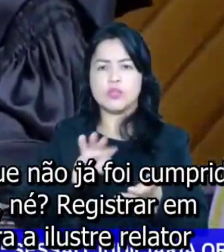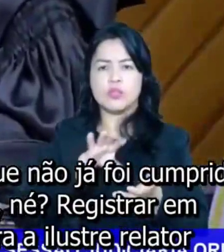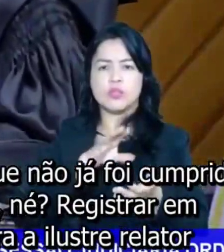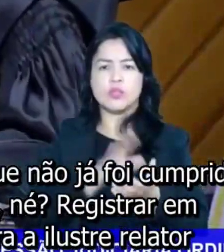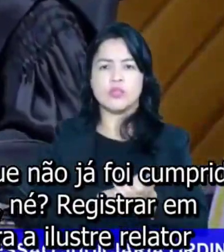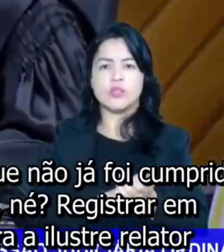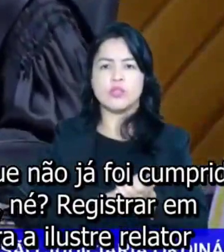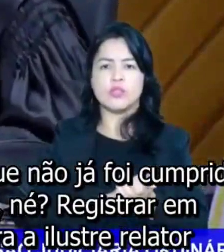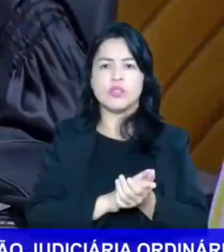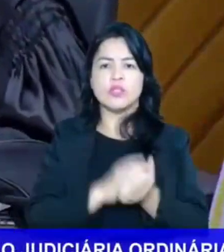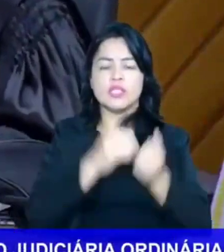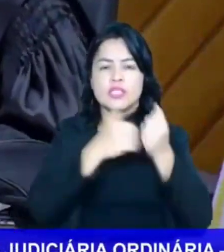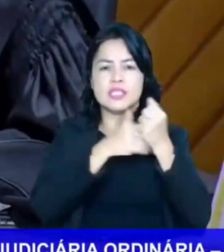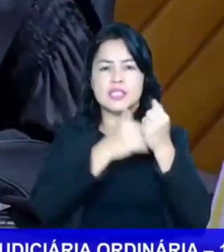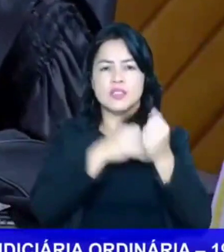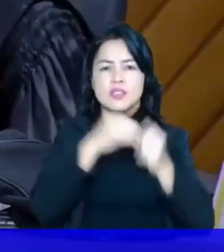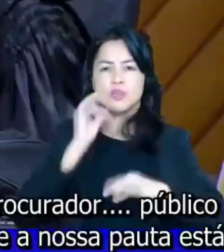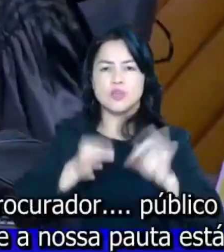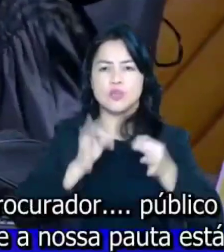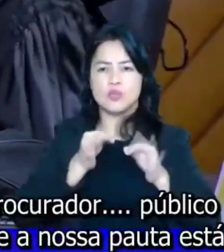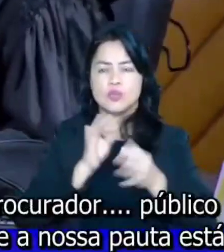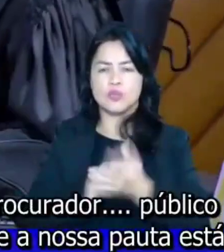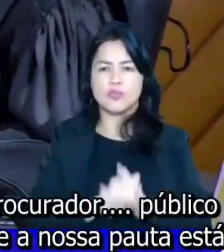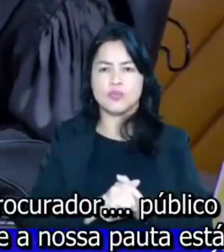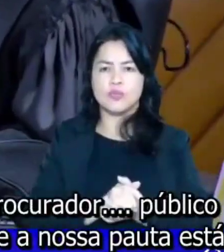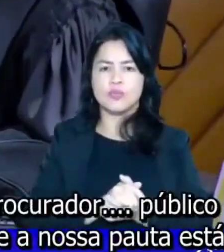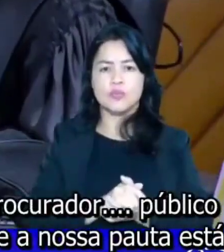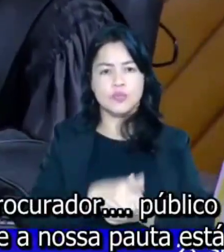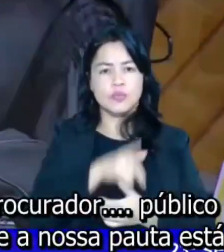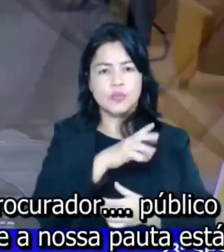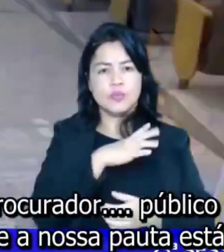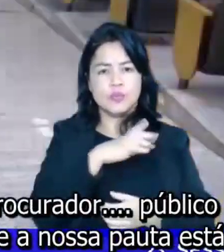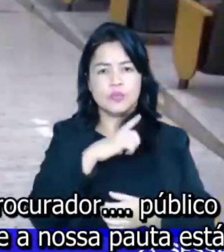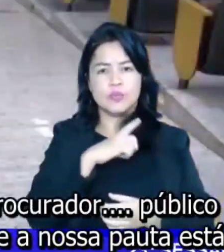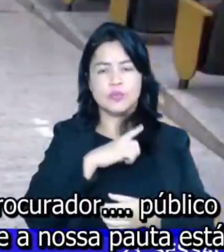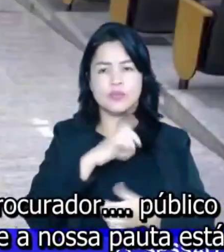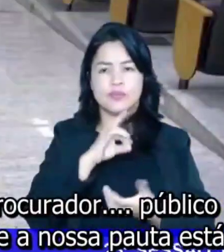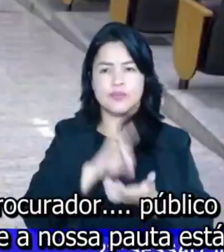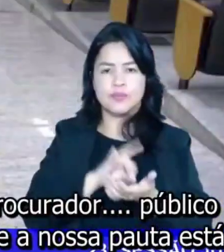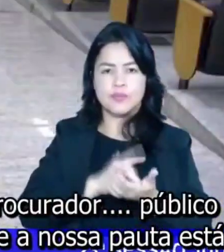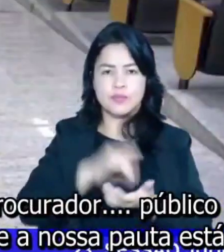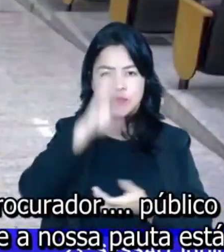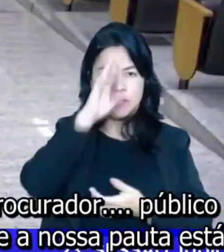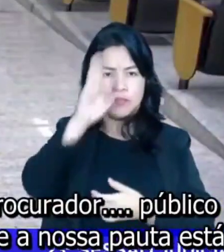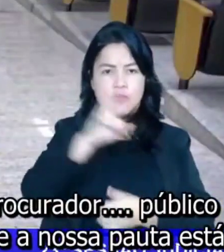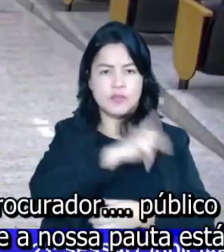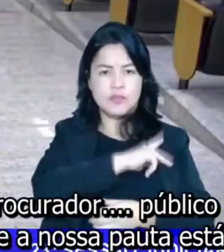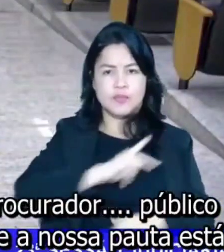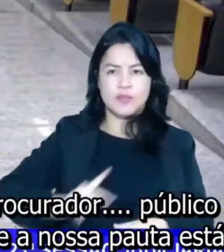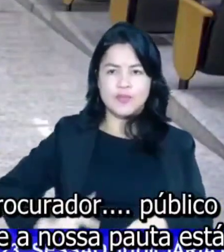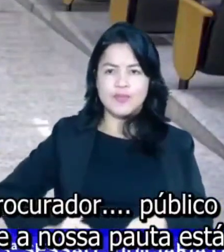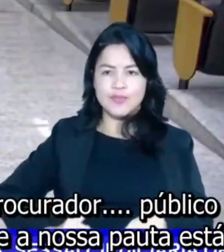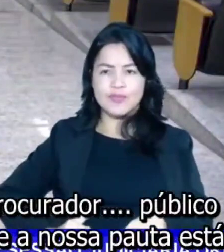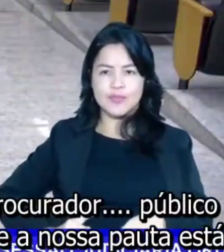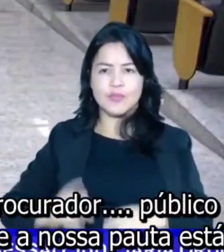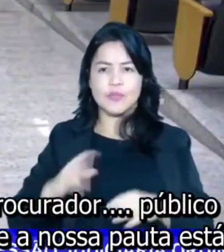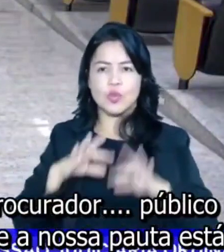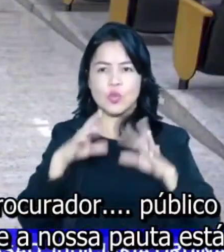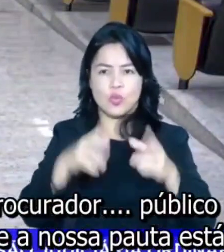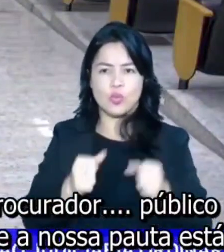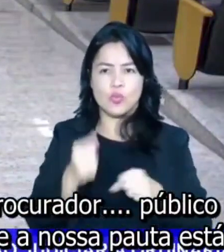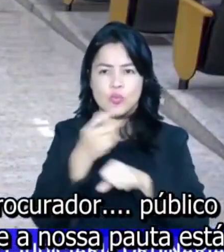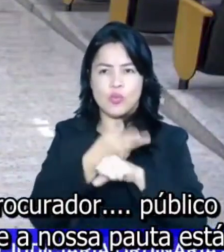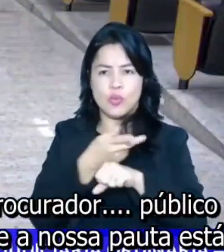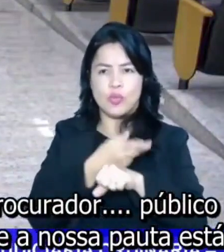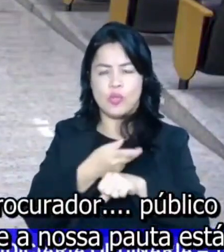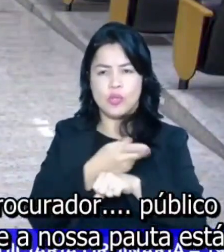mesa, desembargador João Lages. Excelências, senhor presidente, imagem pares, ampla senhor do procurador, plenário,